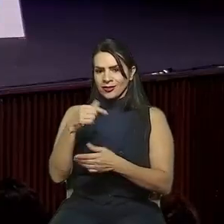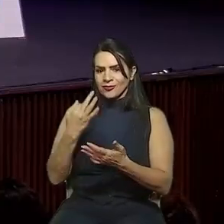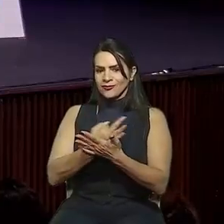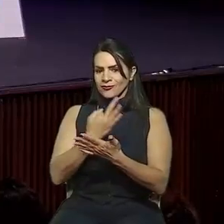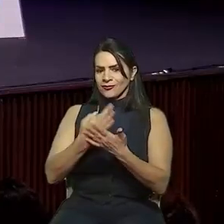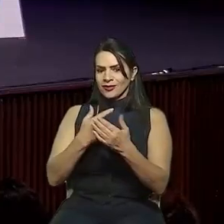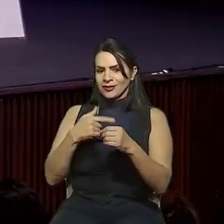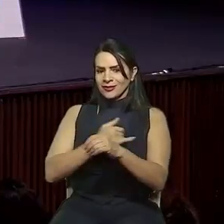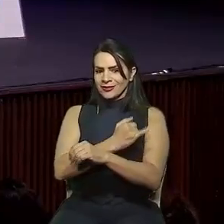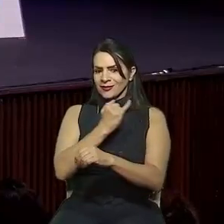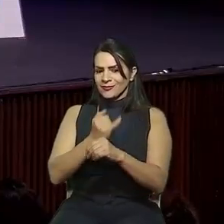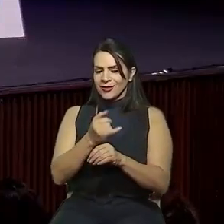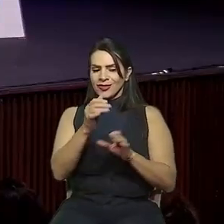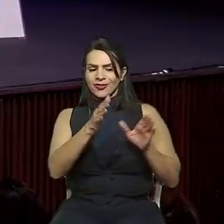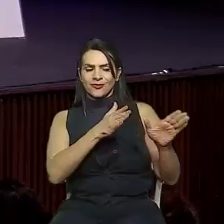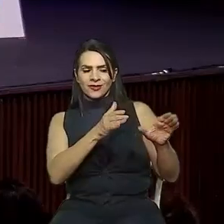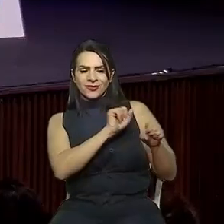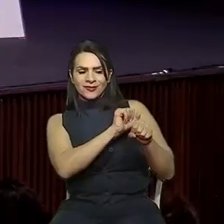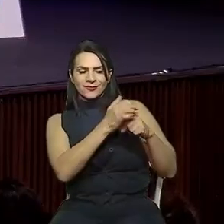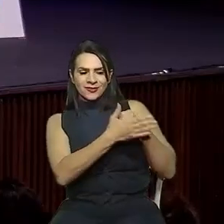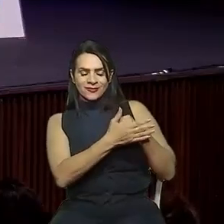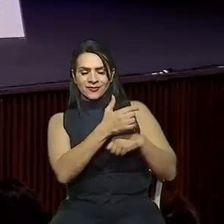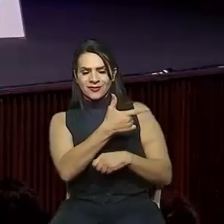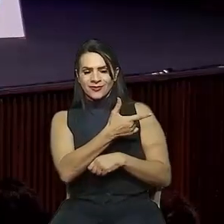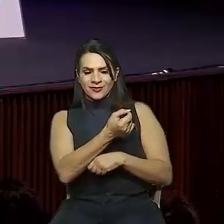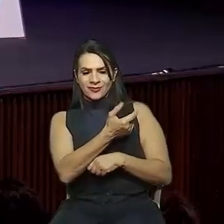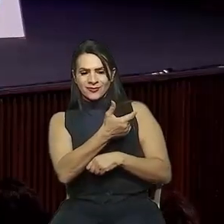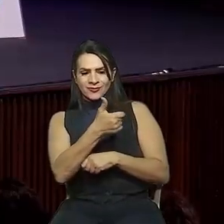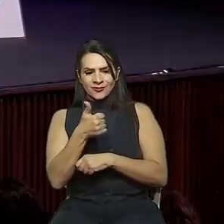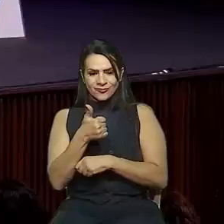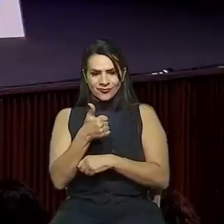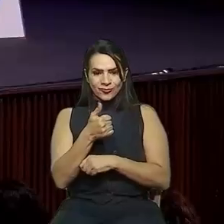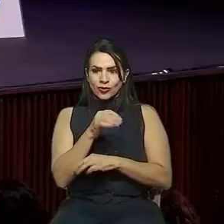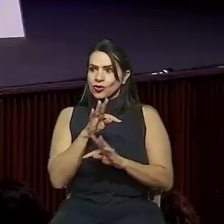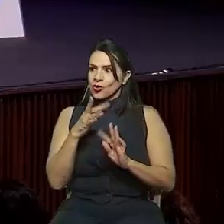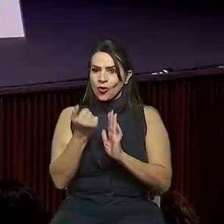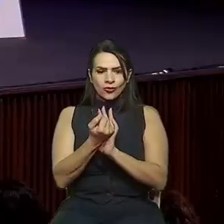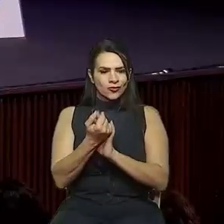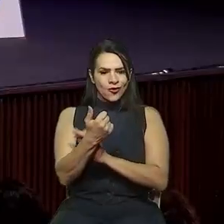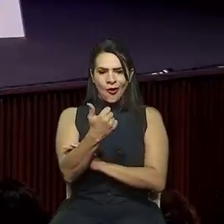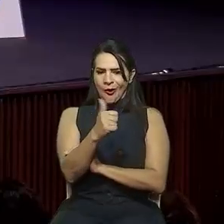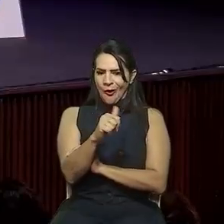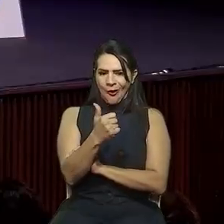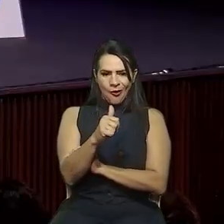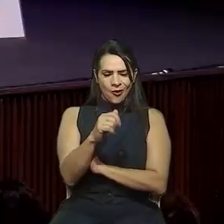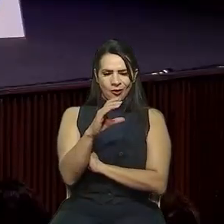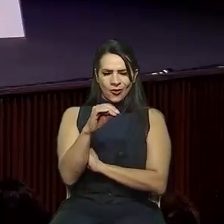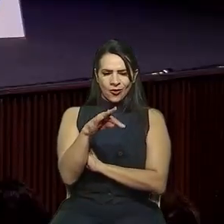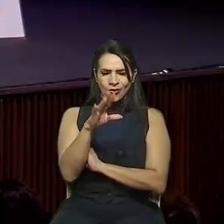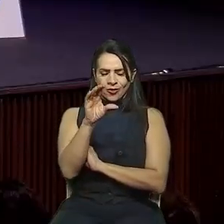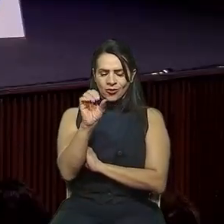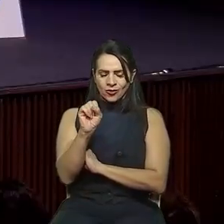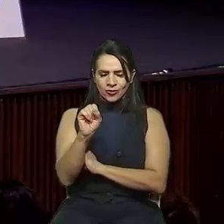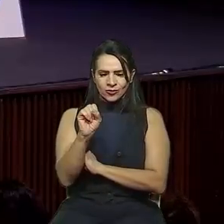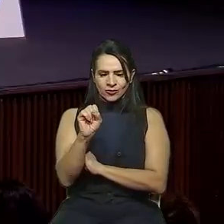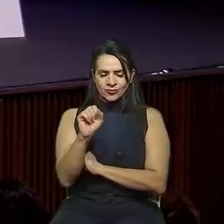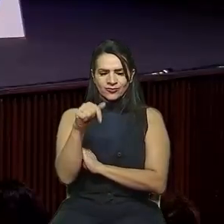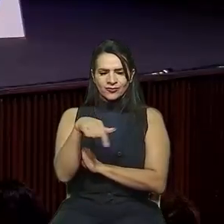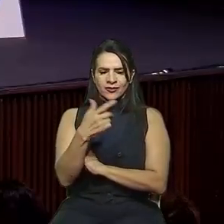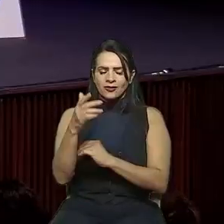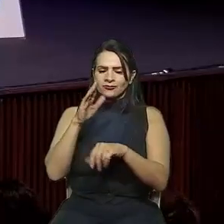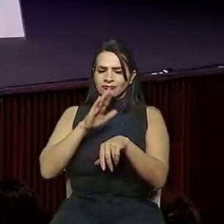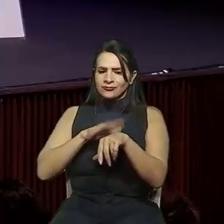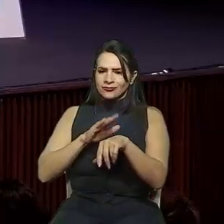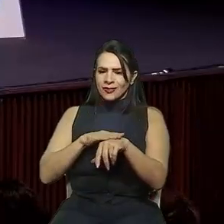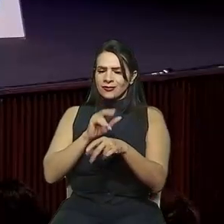durante a pandemia, em 2021. Todos os 11 contos tratam de relações familiares e eles têm o tempo, cada